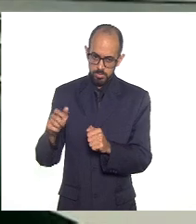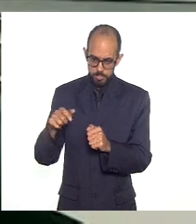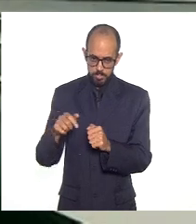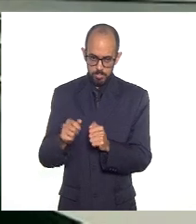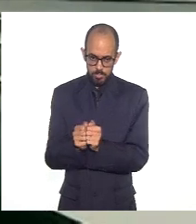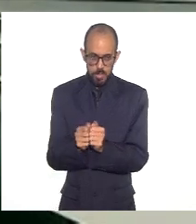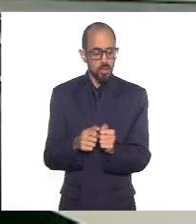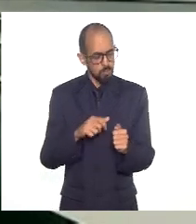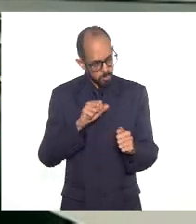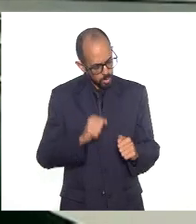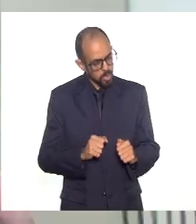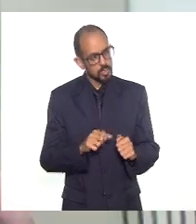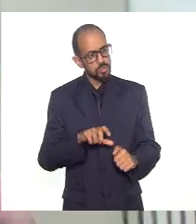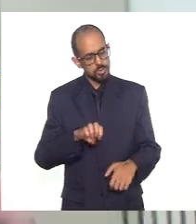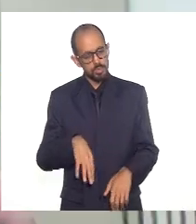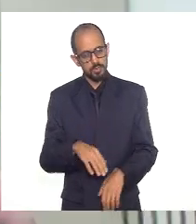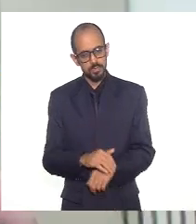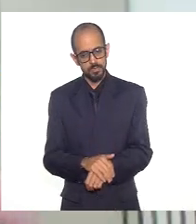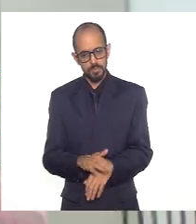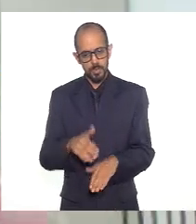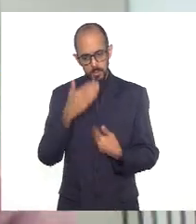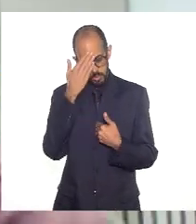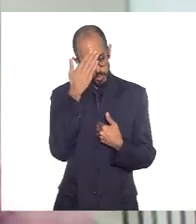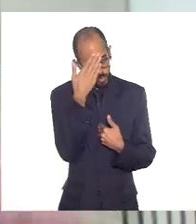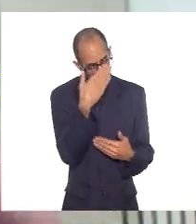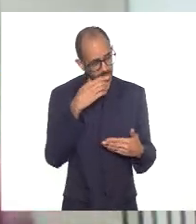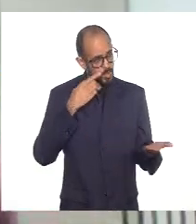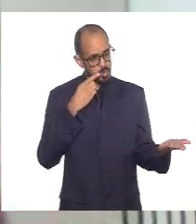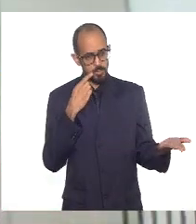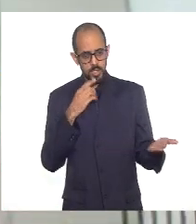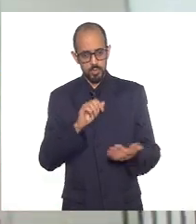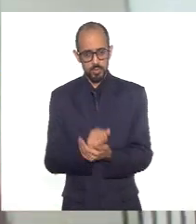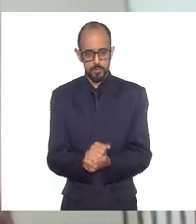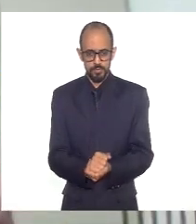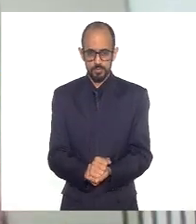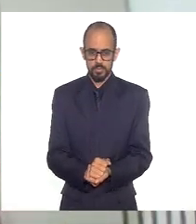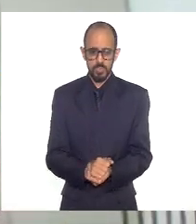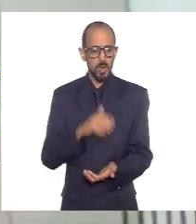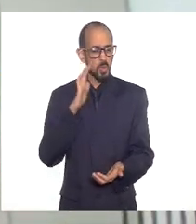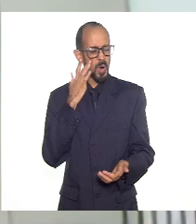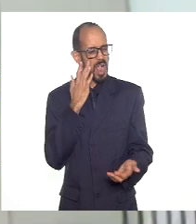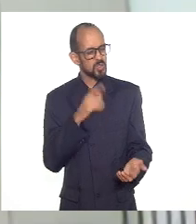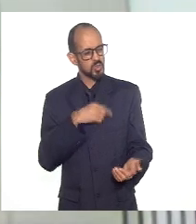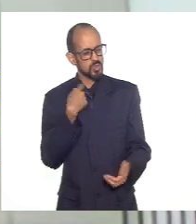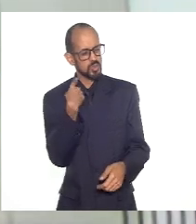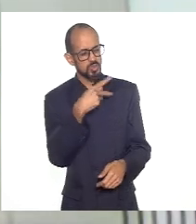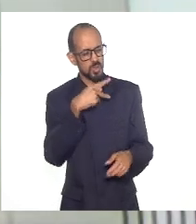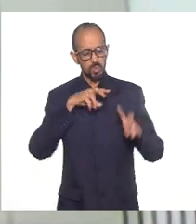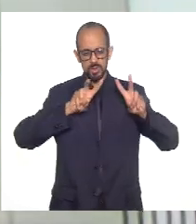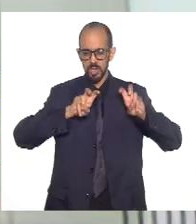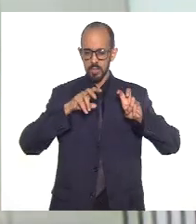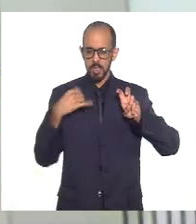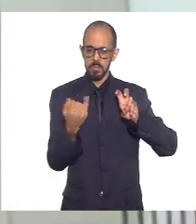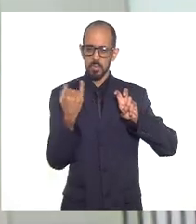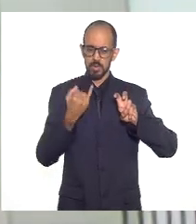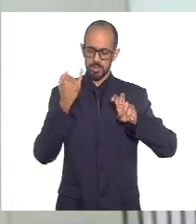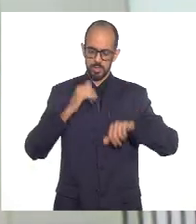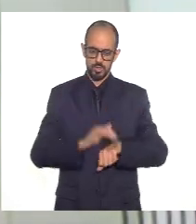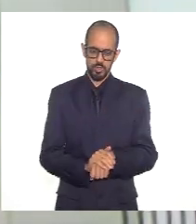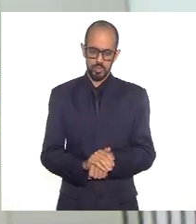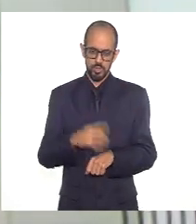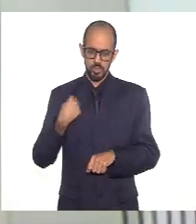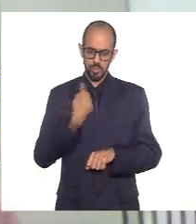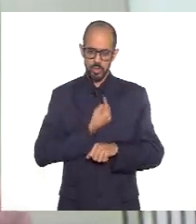parte? Claro. Obrigado, claro. Deputado. Acho que Vossa Excelência traz um tema muito importante, que a